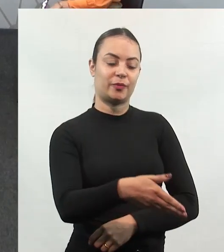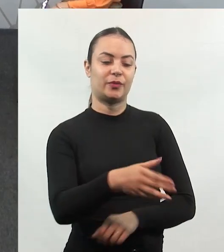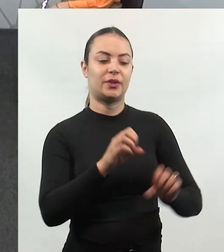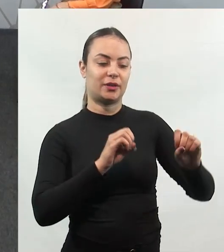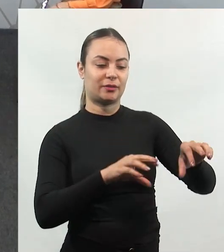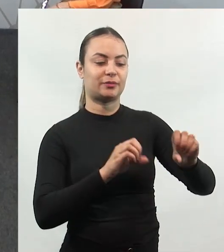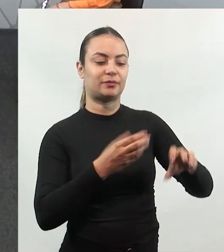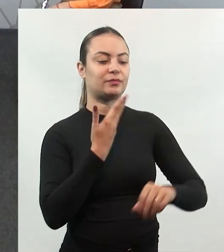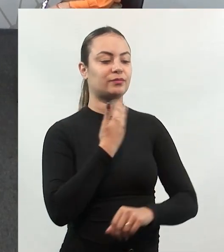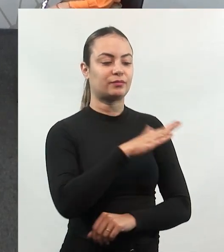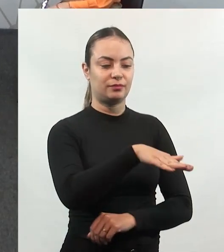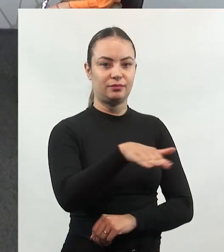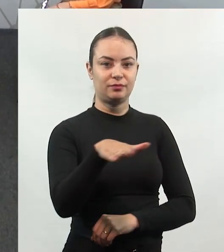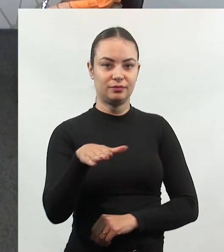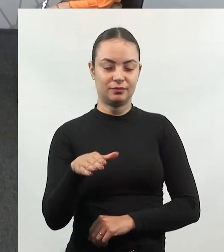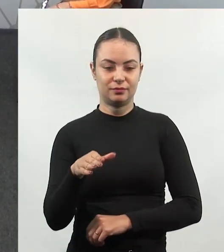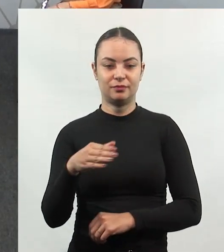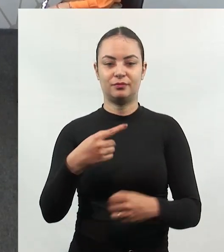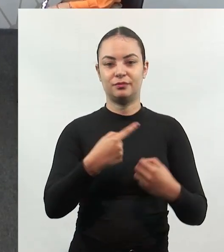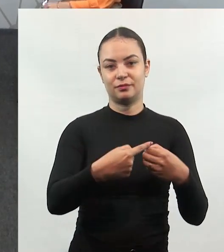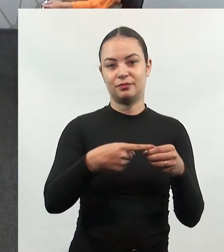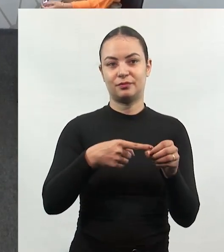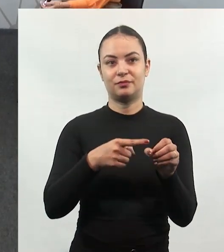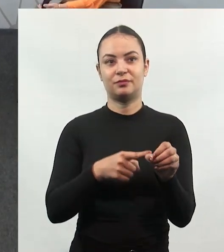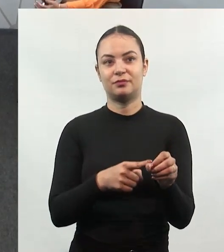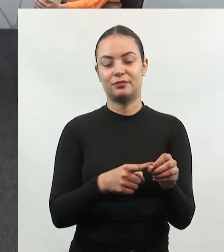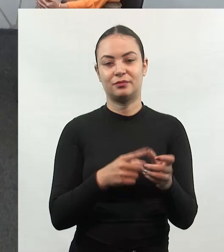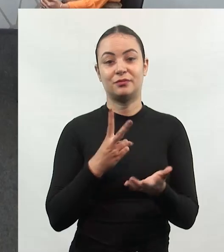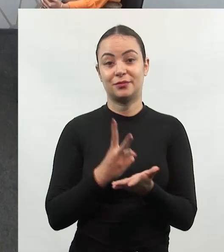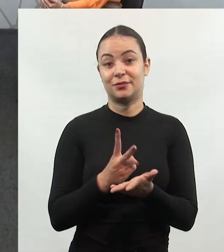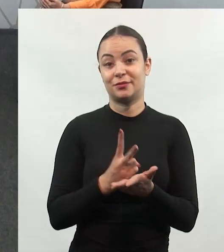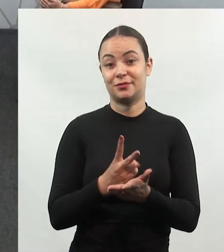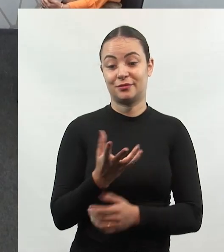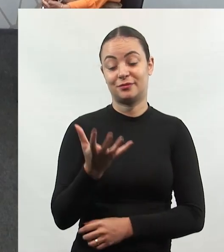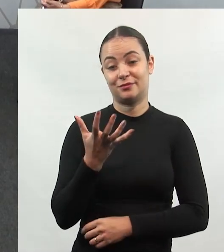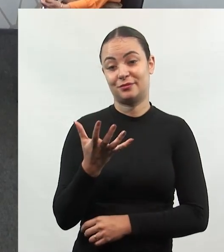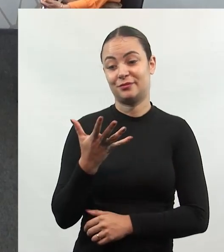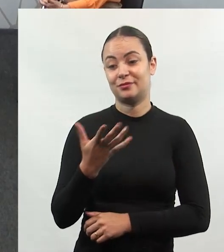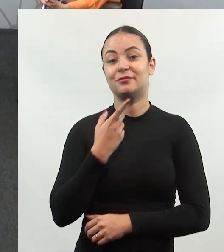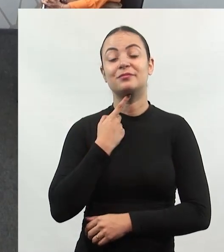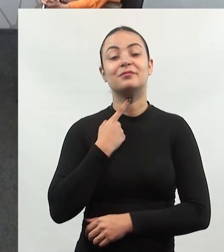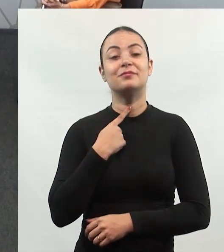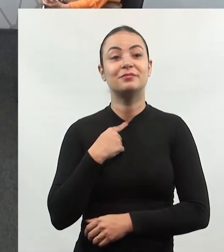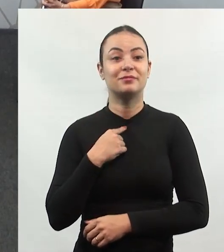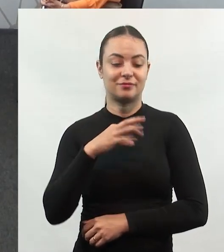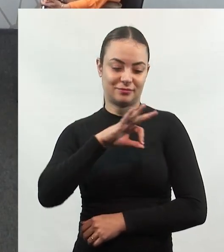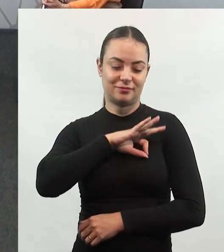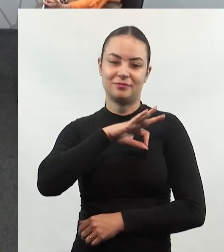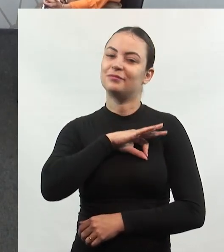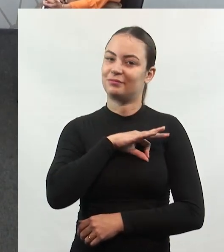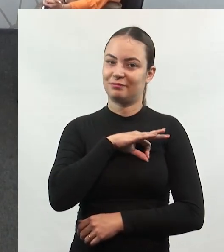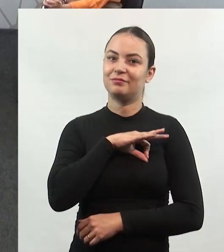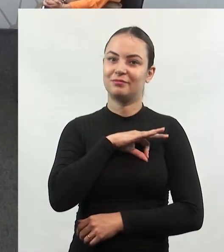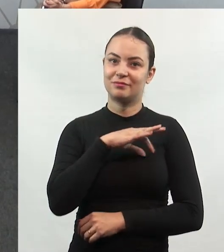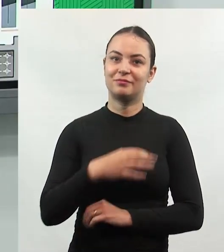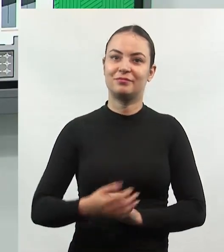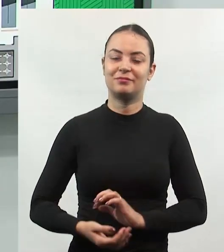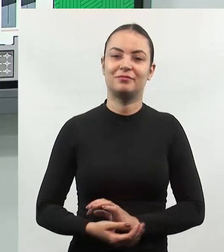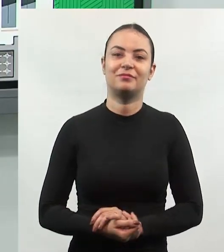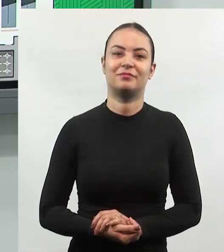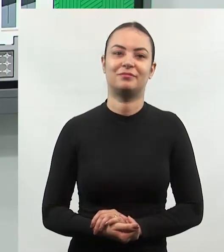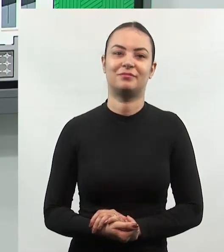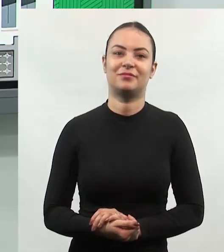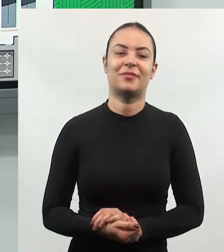muita falta. Mas assim, a gente já meio que está encaminhando para o nosso último